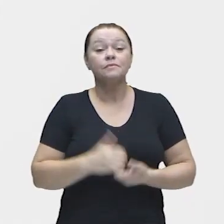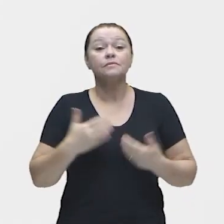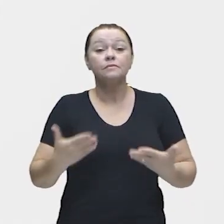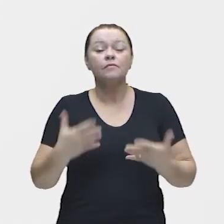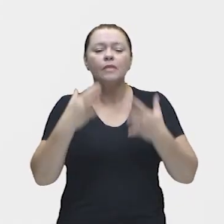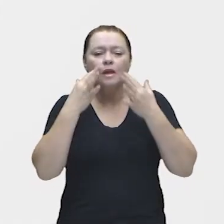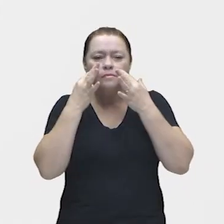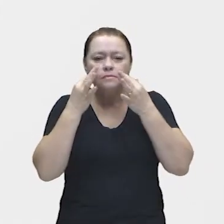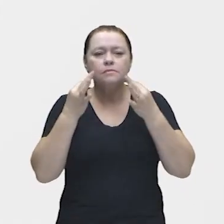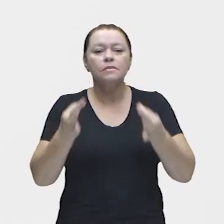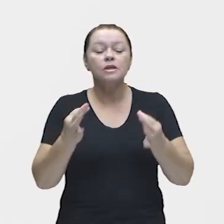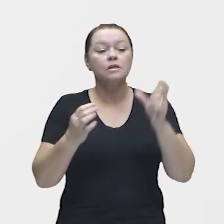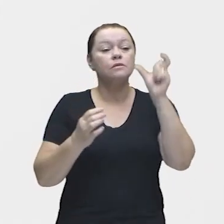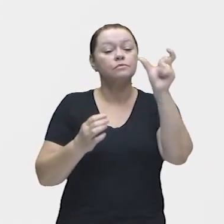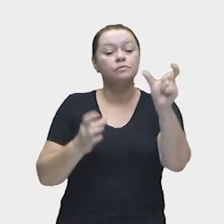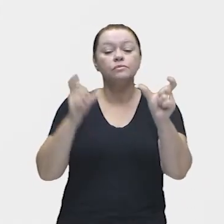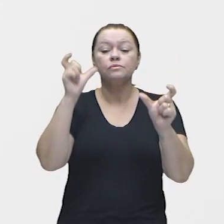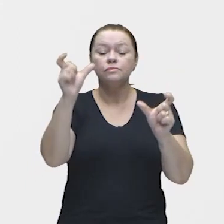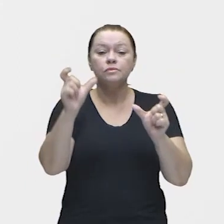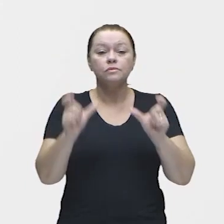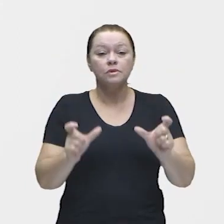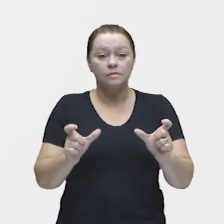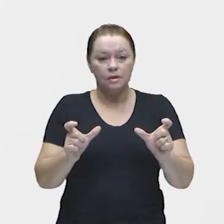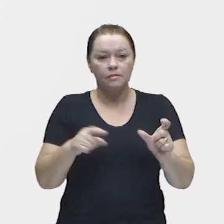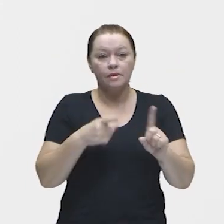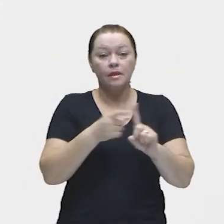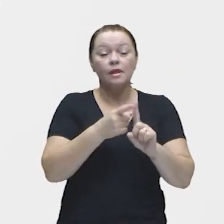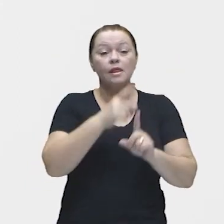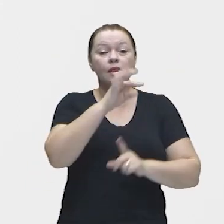Observe essas palavras. Leiam comigo. Qual é a primeira?